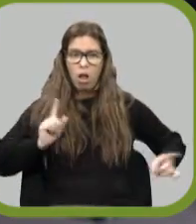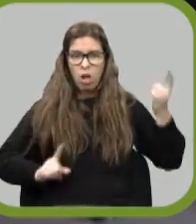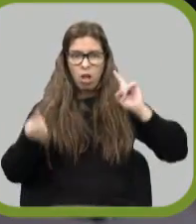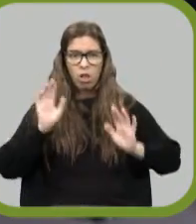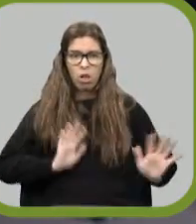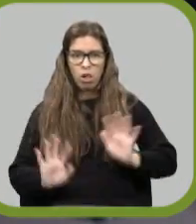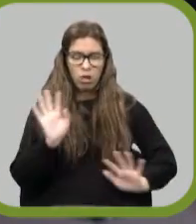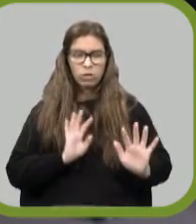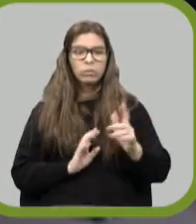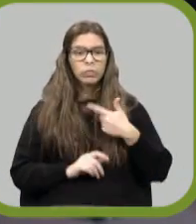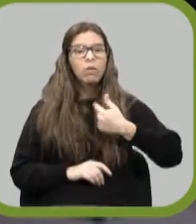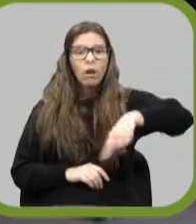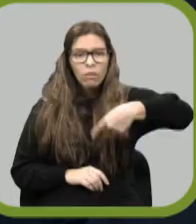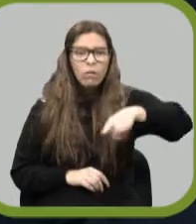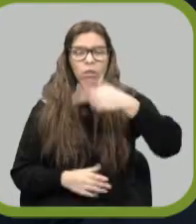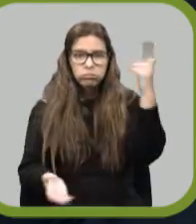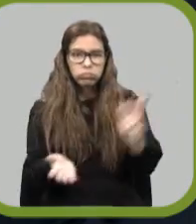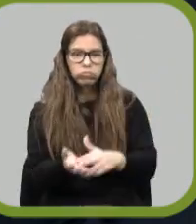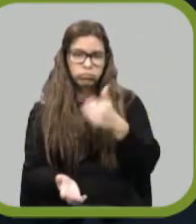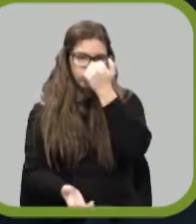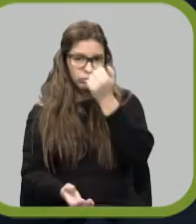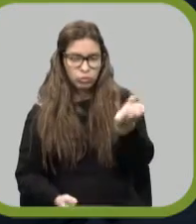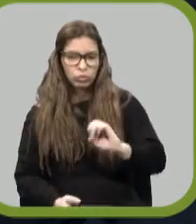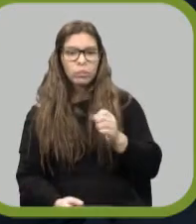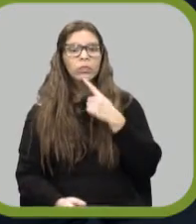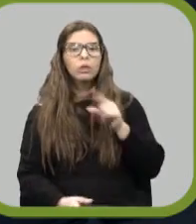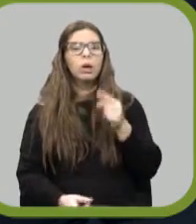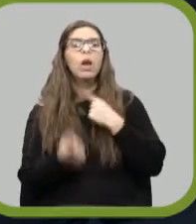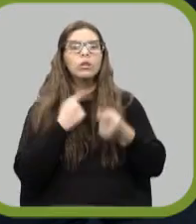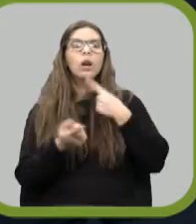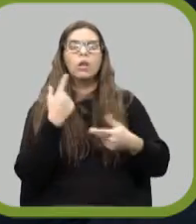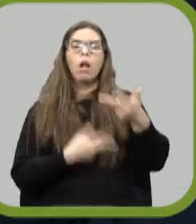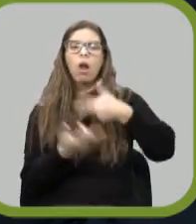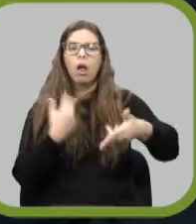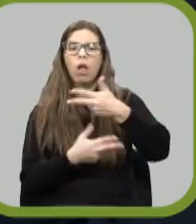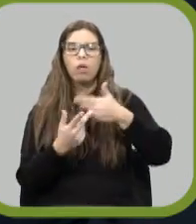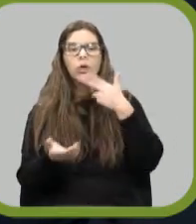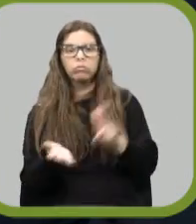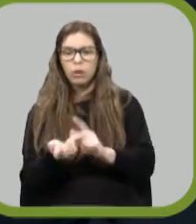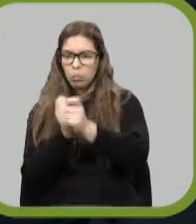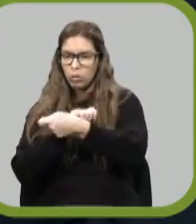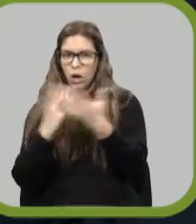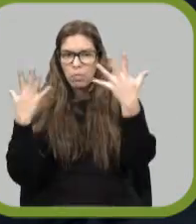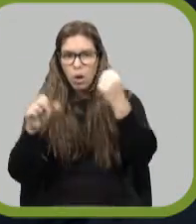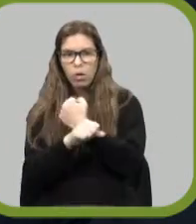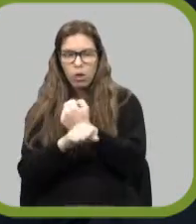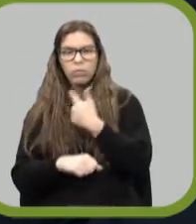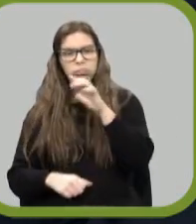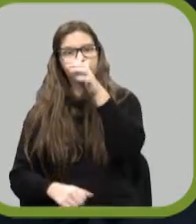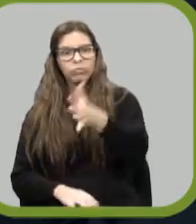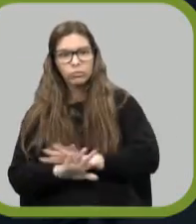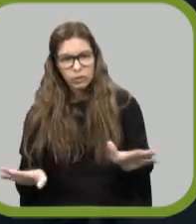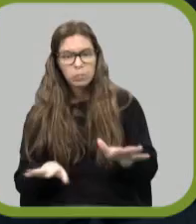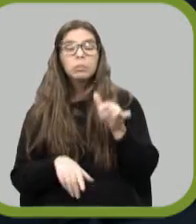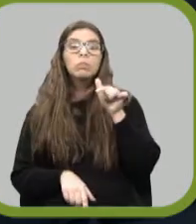número 2, as pessoas dizem que vão e depois não vão, e ponto número 3, as pessoas queixam-se muito e não fazem nada para mudar. E portanto o que eu via